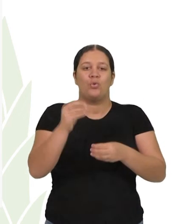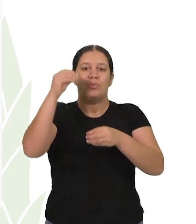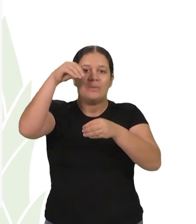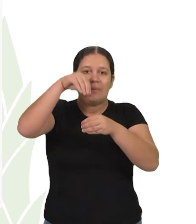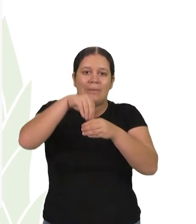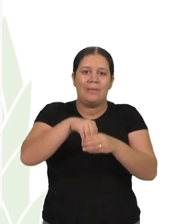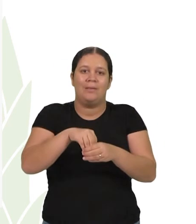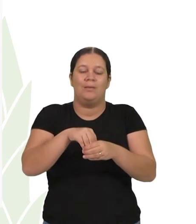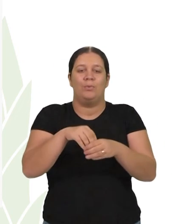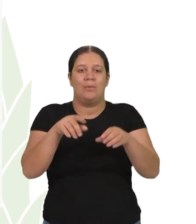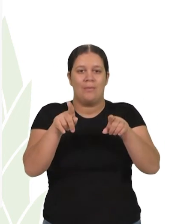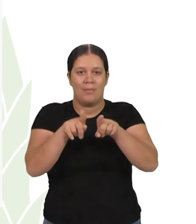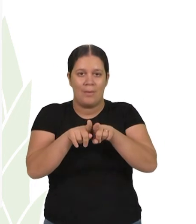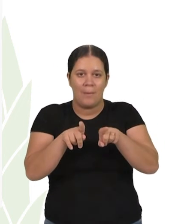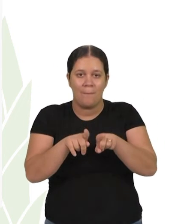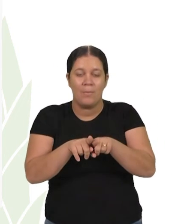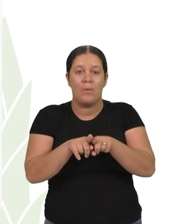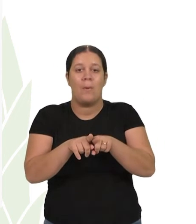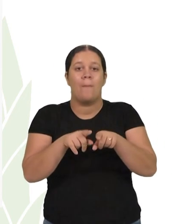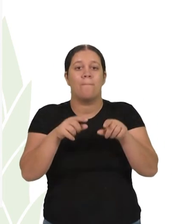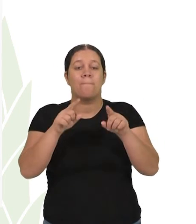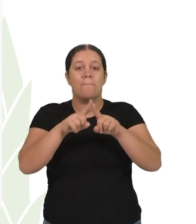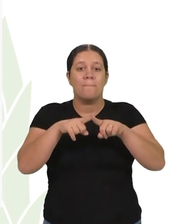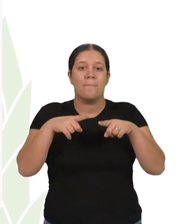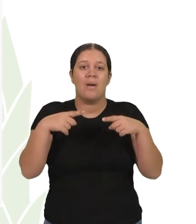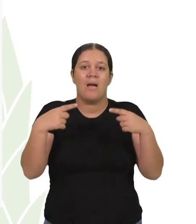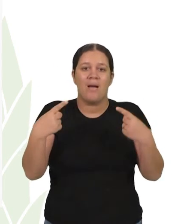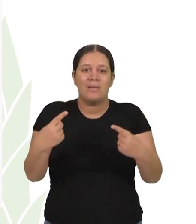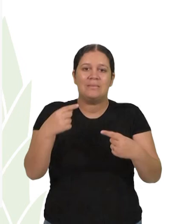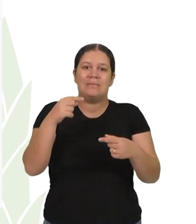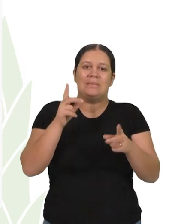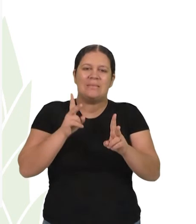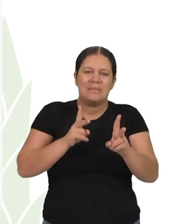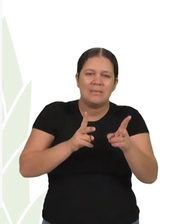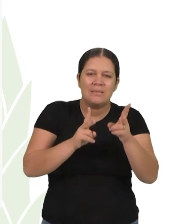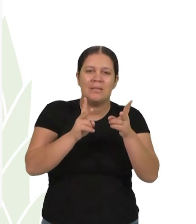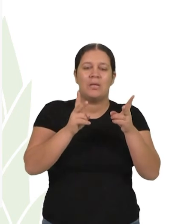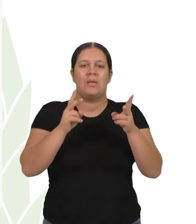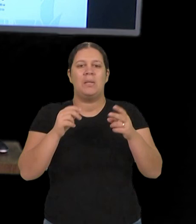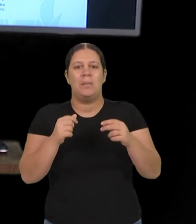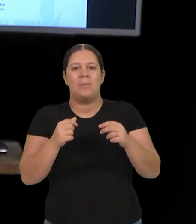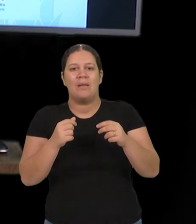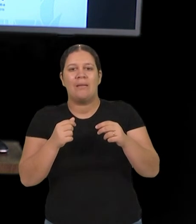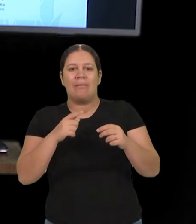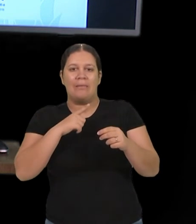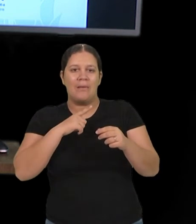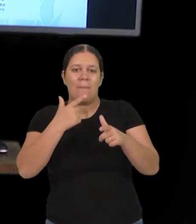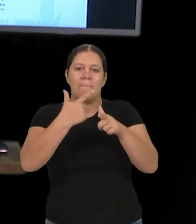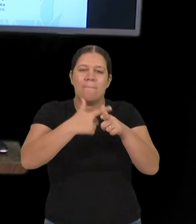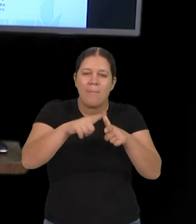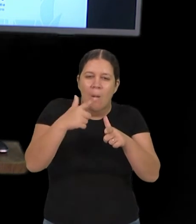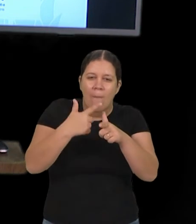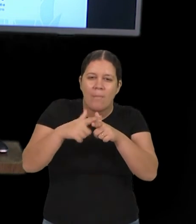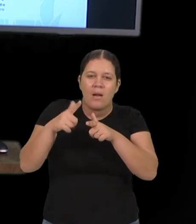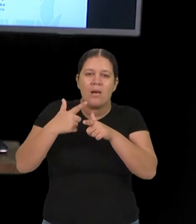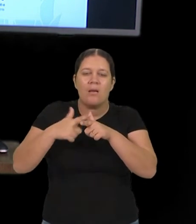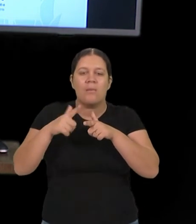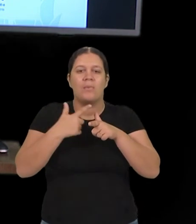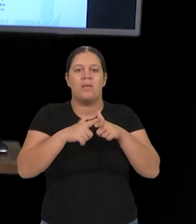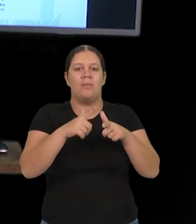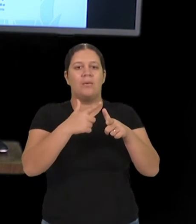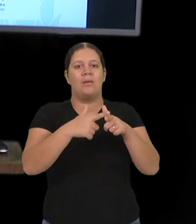fora, mantendo o potássio aqui dentro, tá? Só que aí nesse caso ela está sempre brigando contra o gradiente de concentração. E